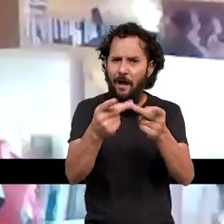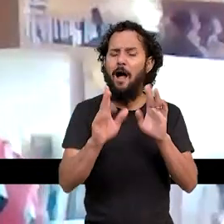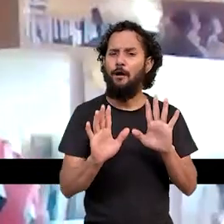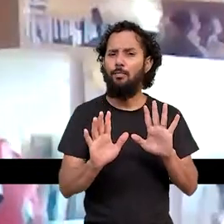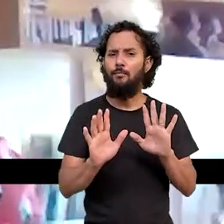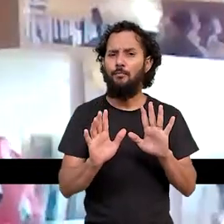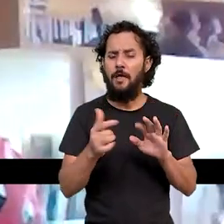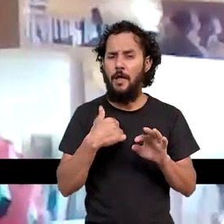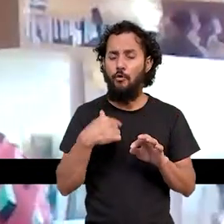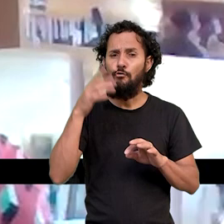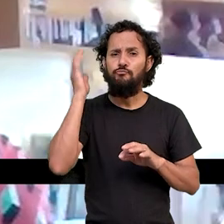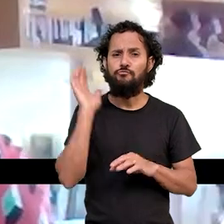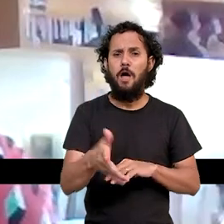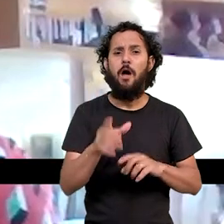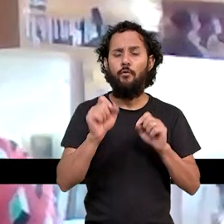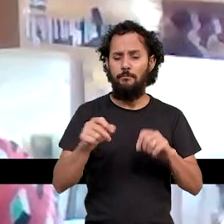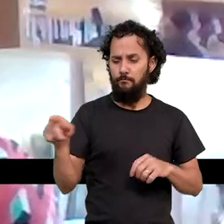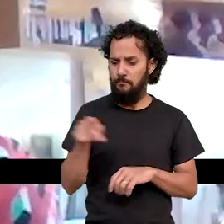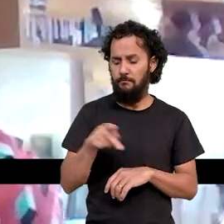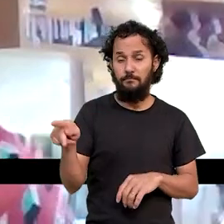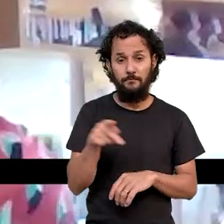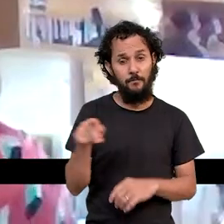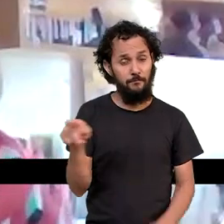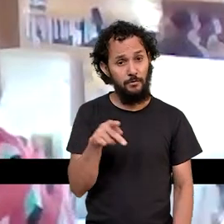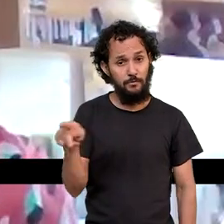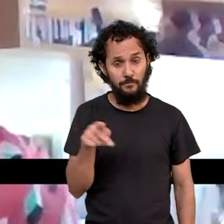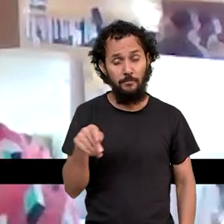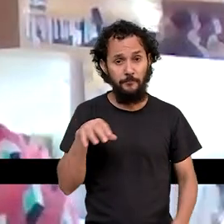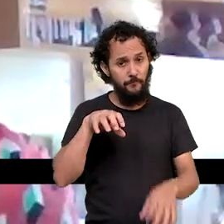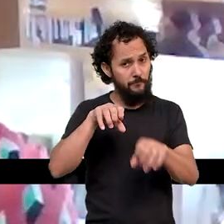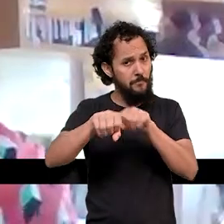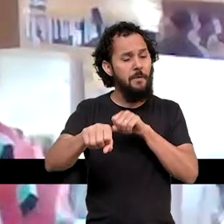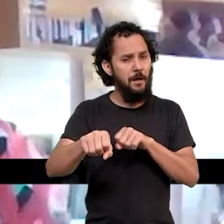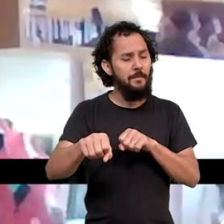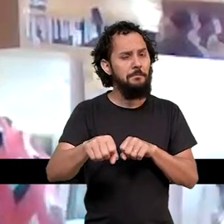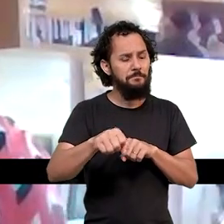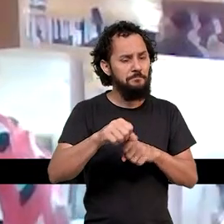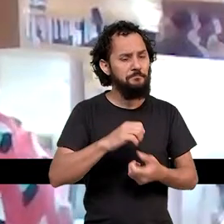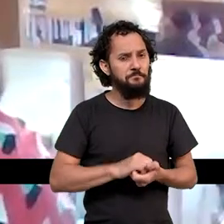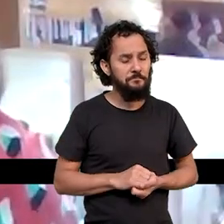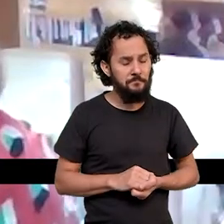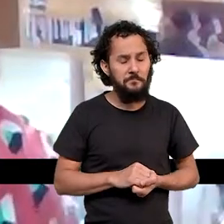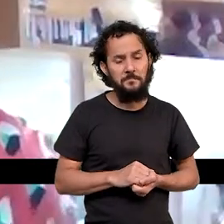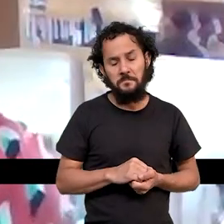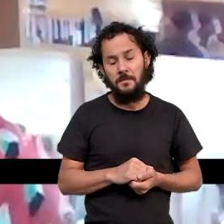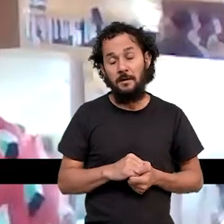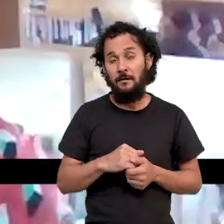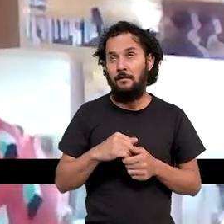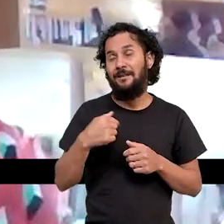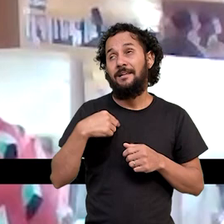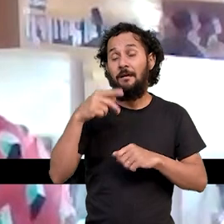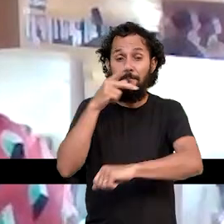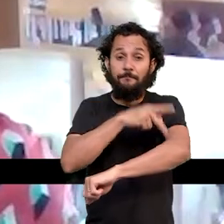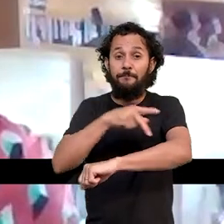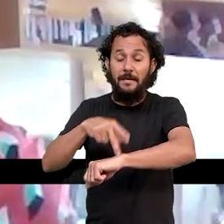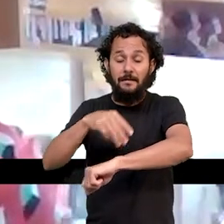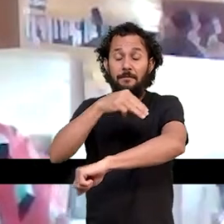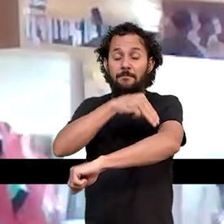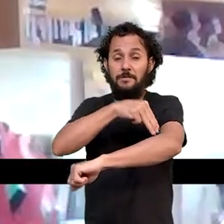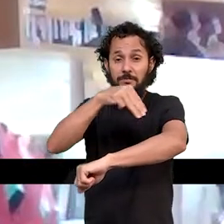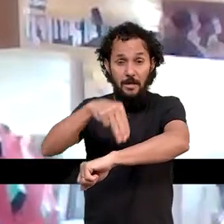vocês, eu já era professora formada Em